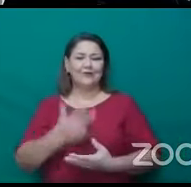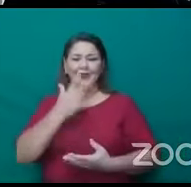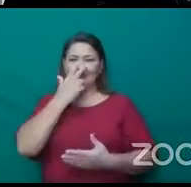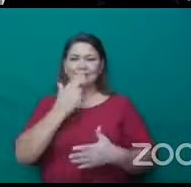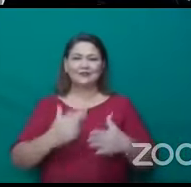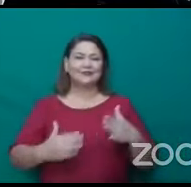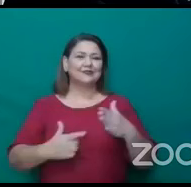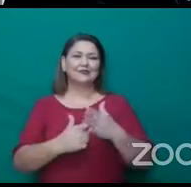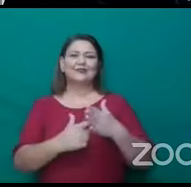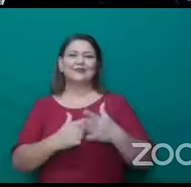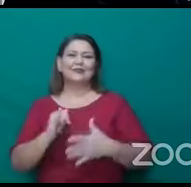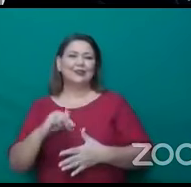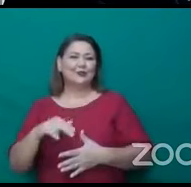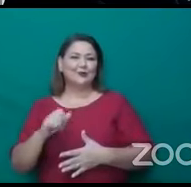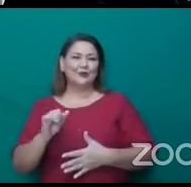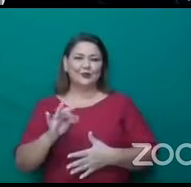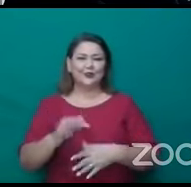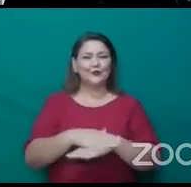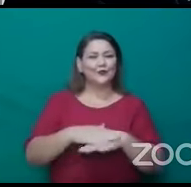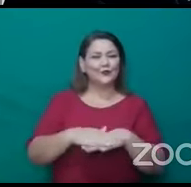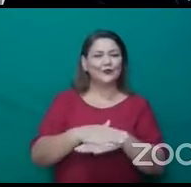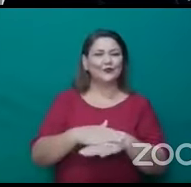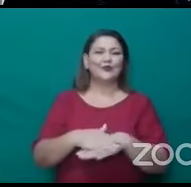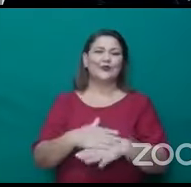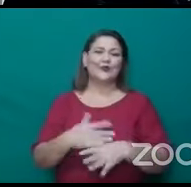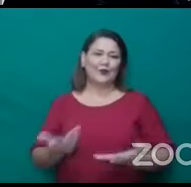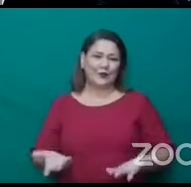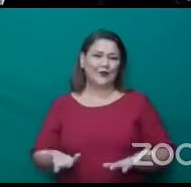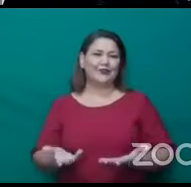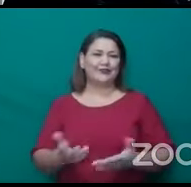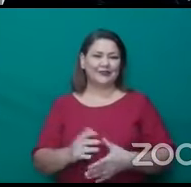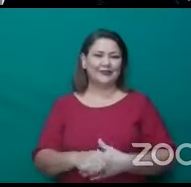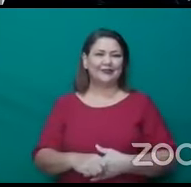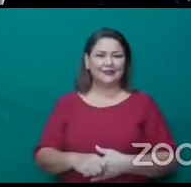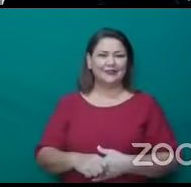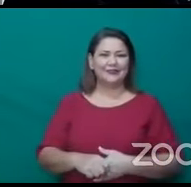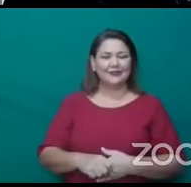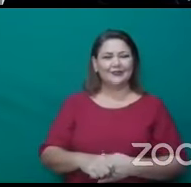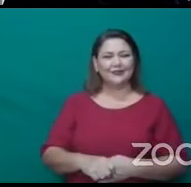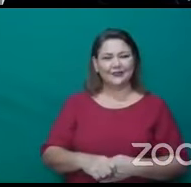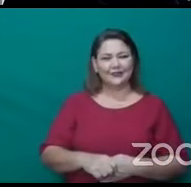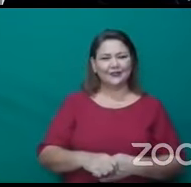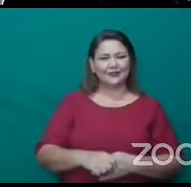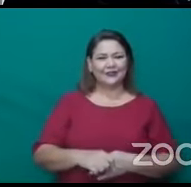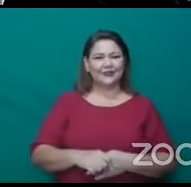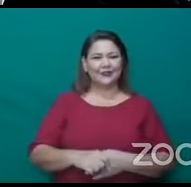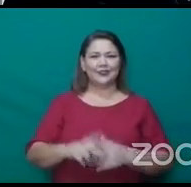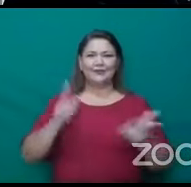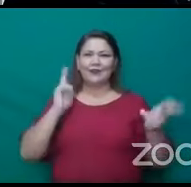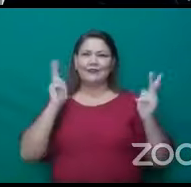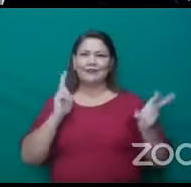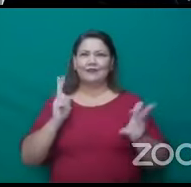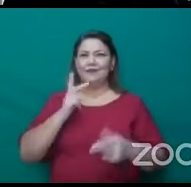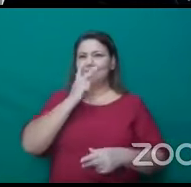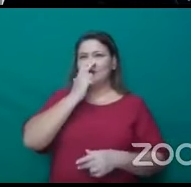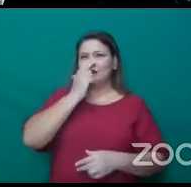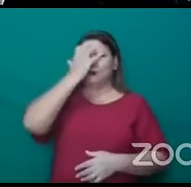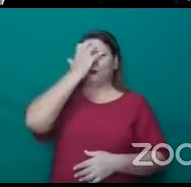uma conversa que a gente foi tendo durante o set, assim, que era para soar divertido, não era para ser sério, super